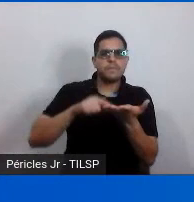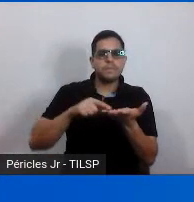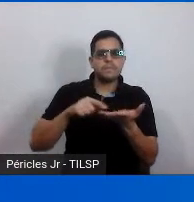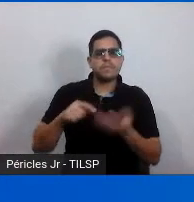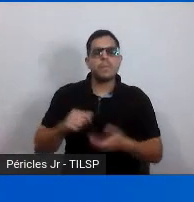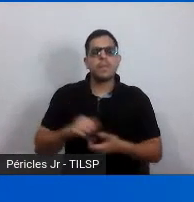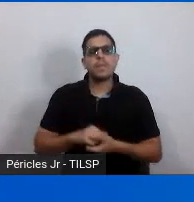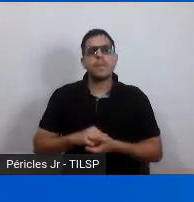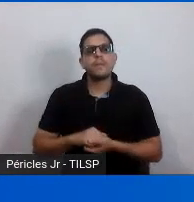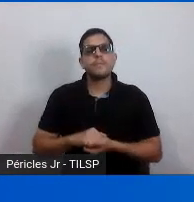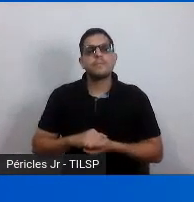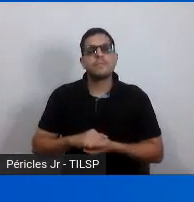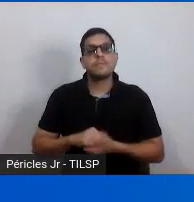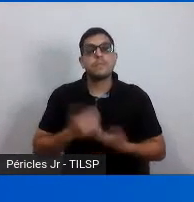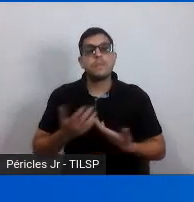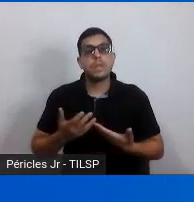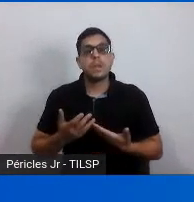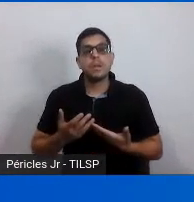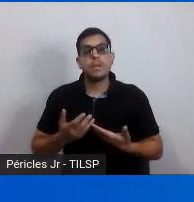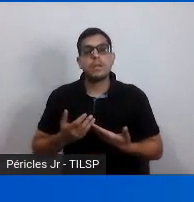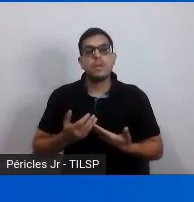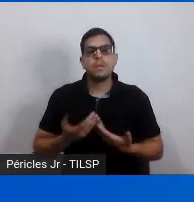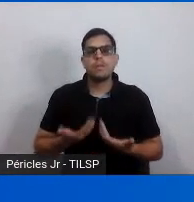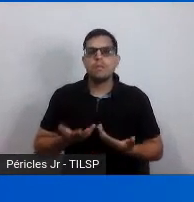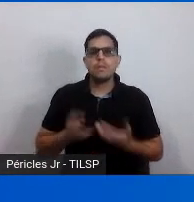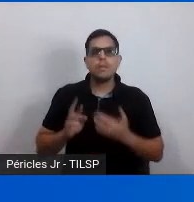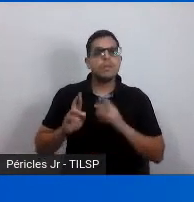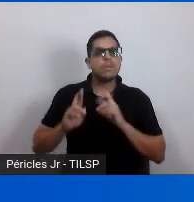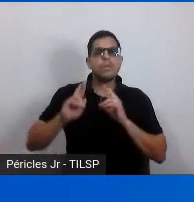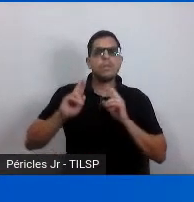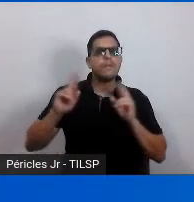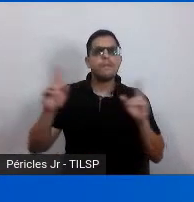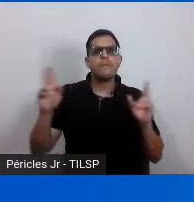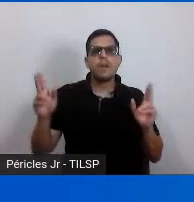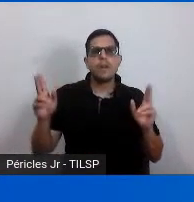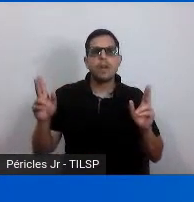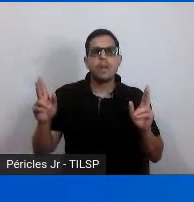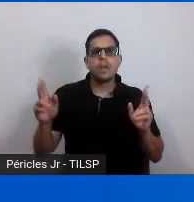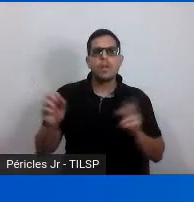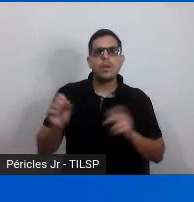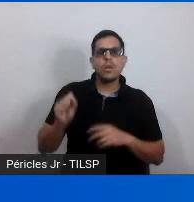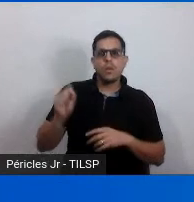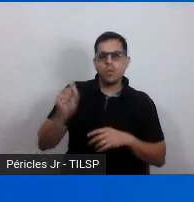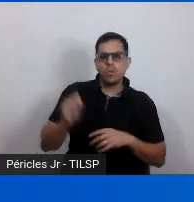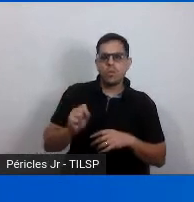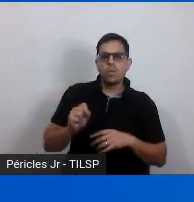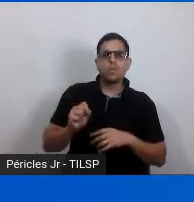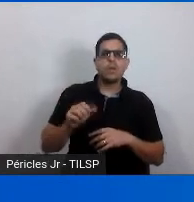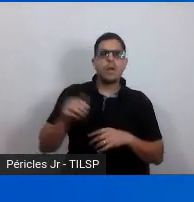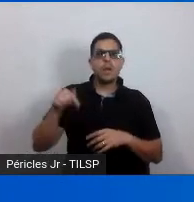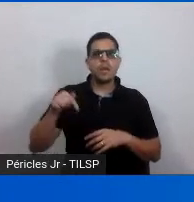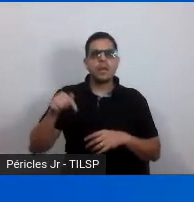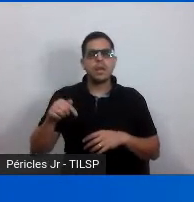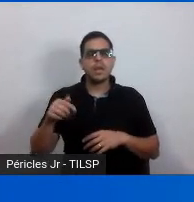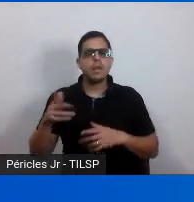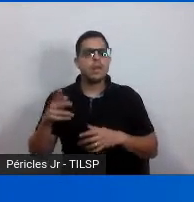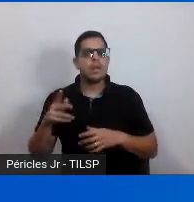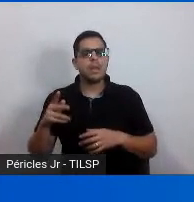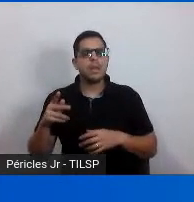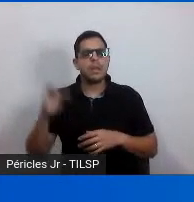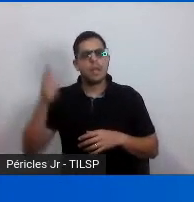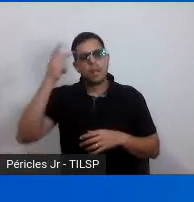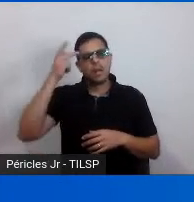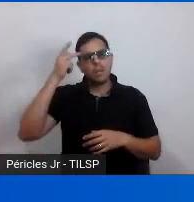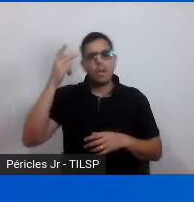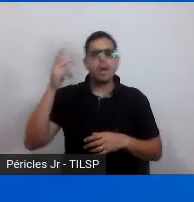então mas é uma realidade muito diferente da que eu experimentei no sudeste naquela que eu conheci no sudeste então não daria